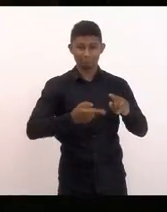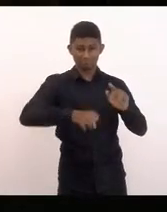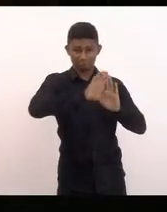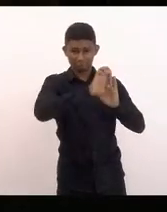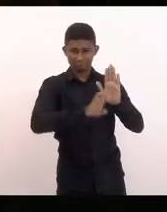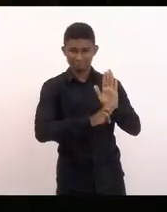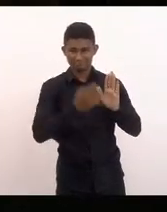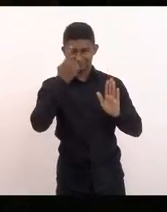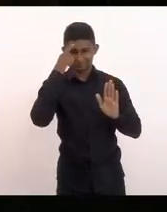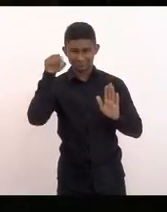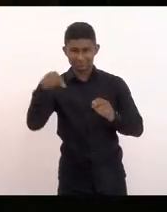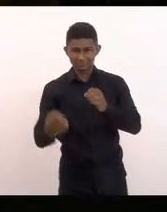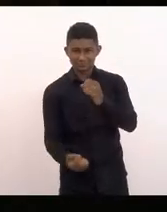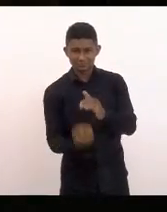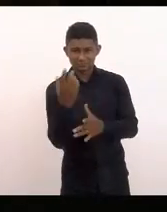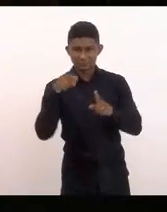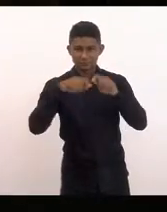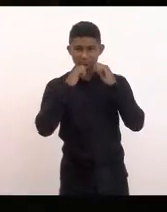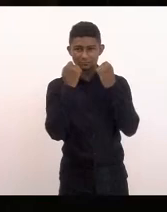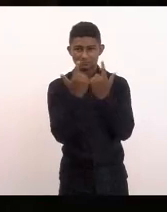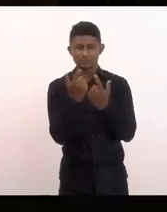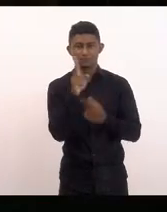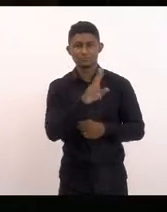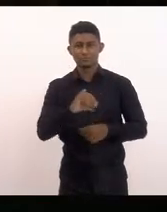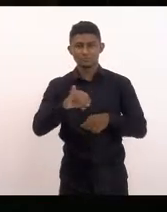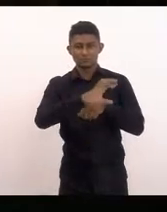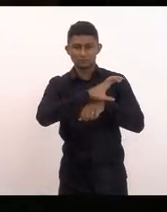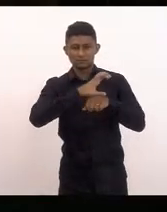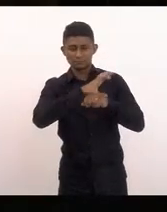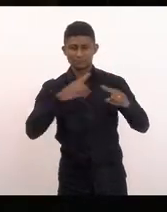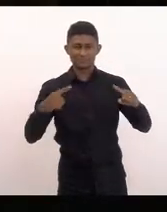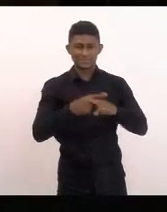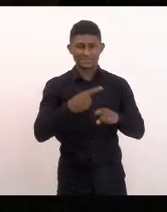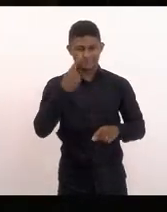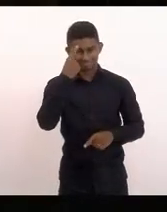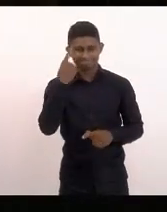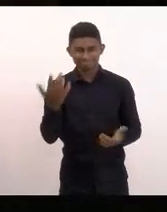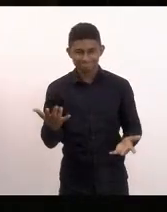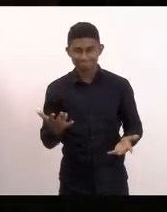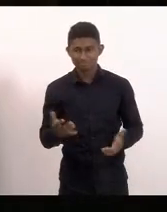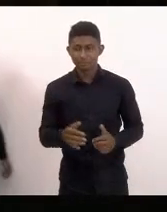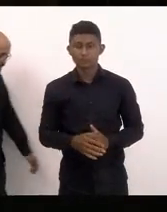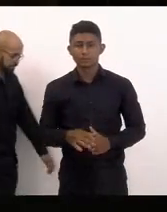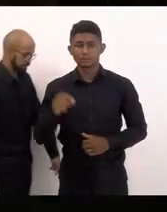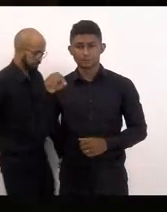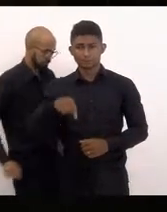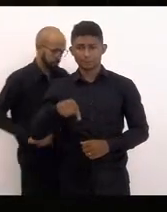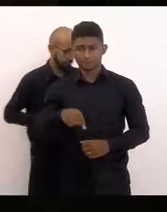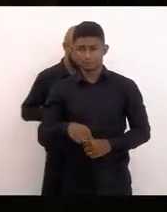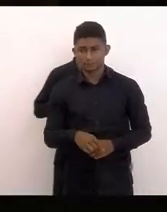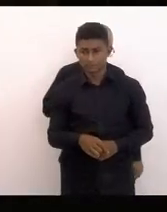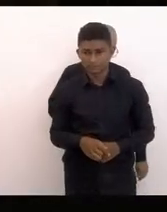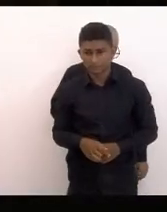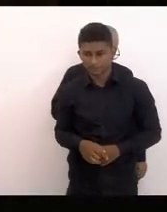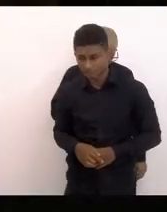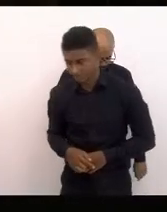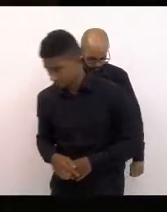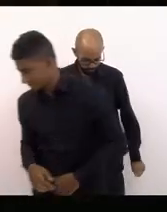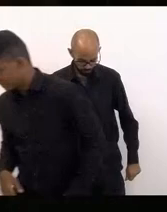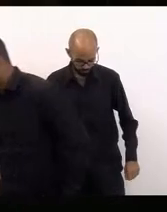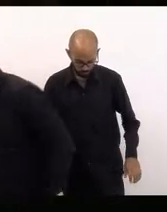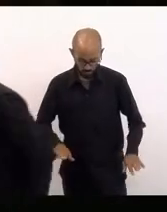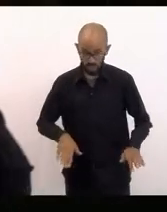pelo parlamento trará um vício de constitucionalidade. Ao enviar para casa, o debate muda e